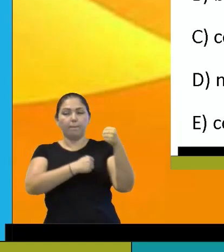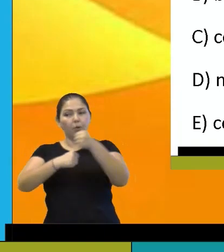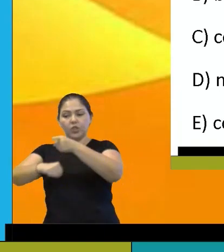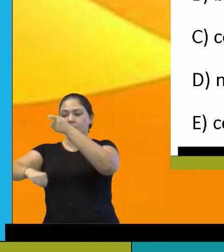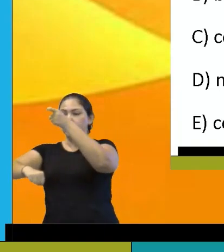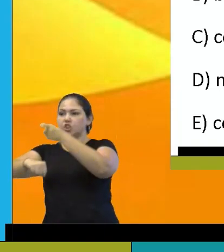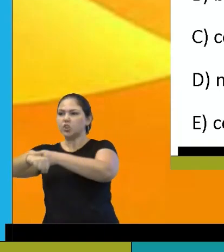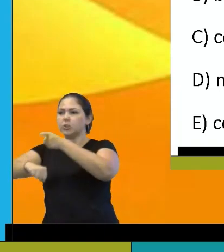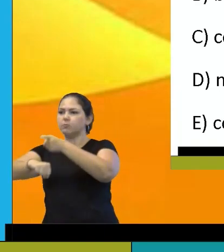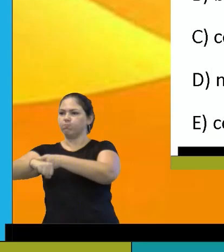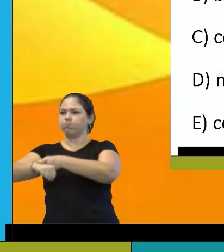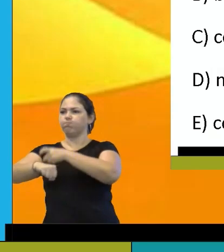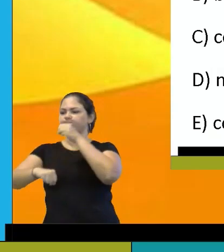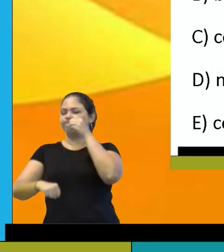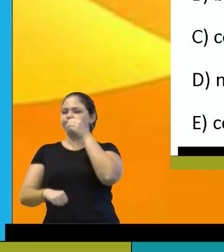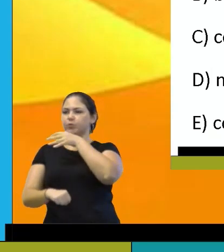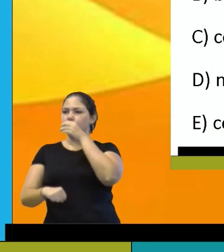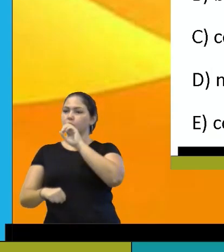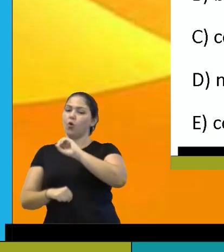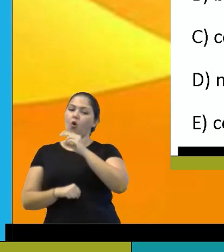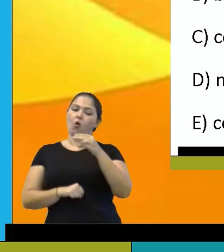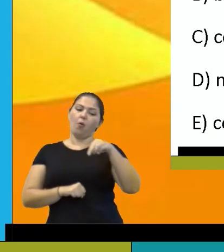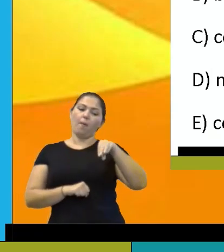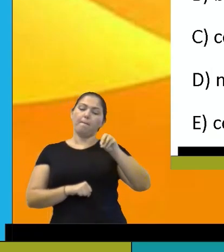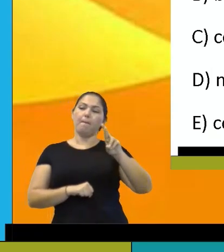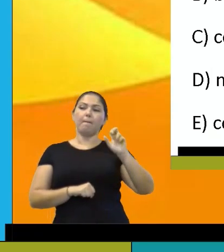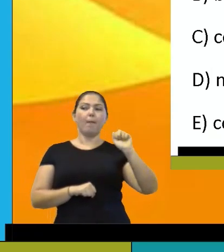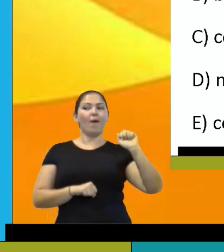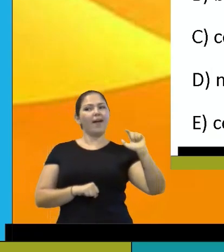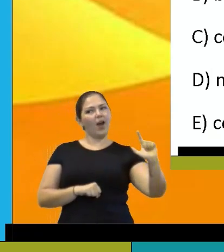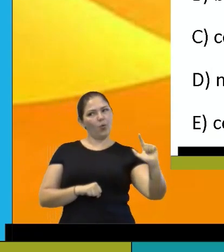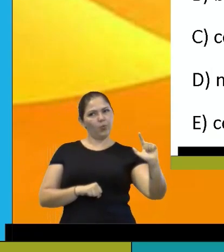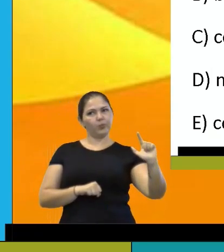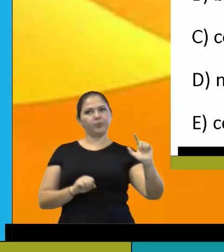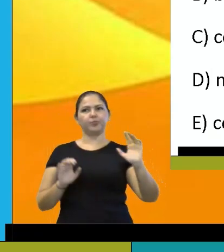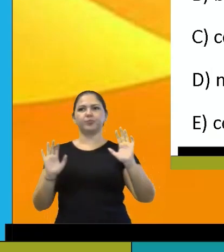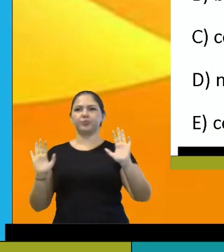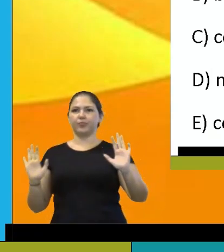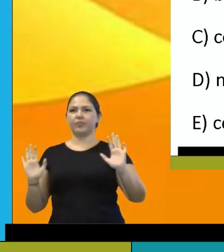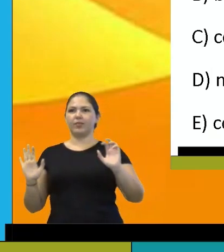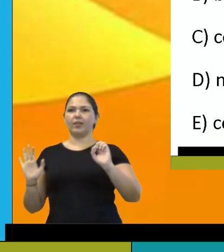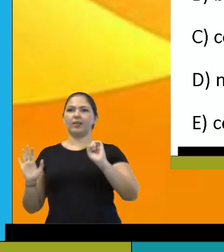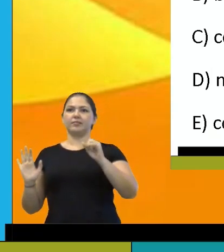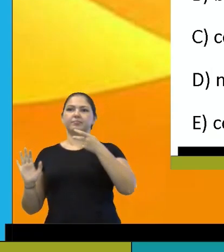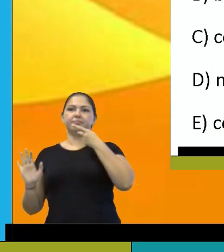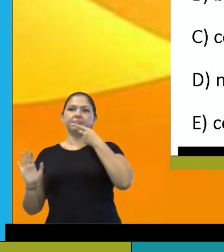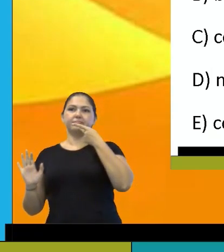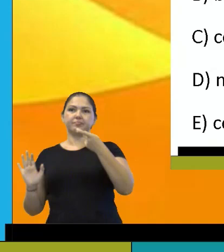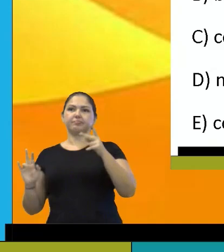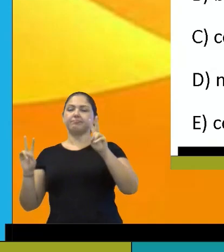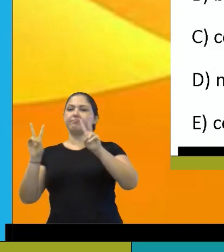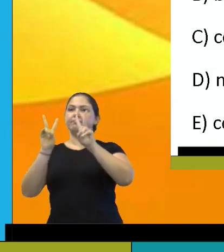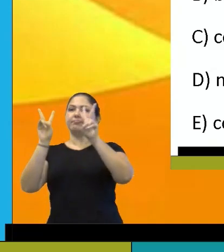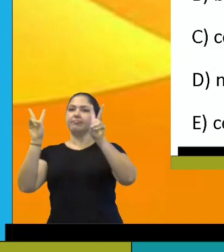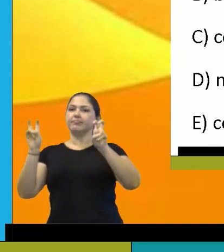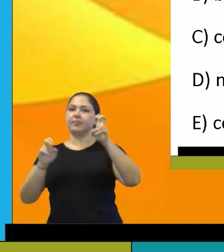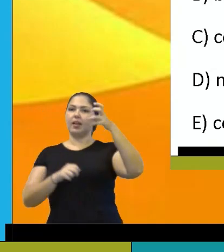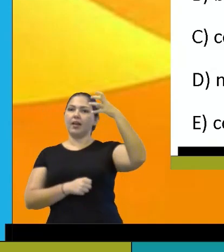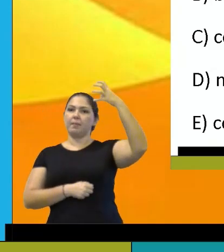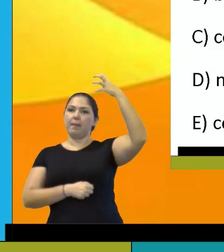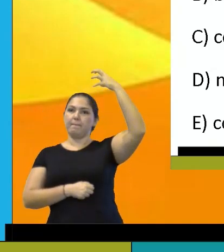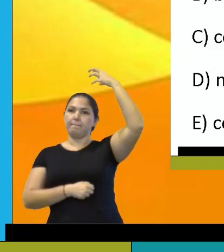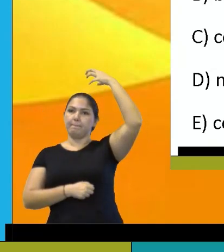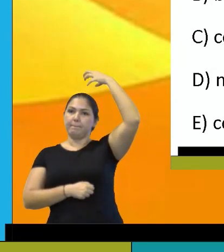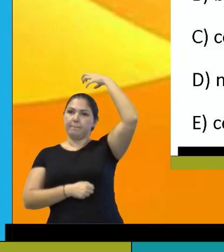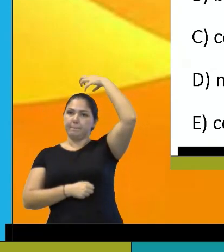observe uma coisa. Se eu estou falando de absolutismo, Vocês concordam comigo que o absolutismo, ele